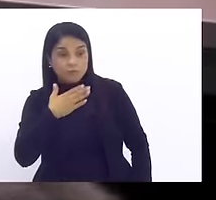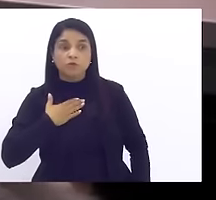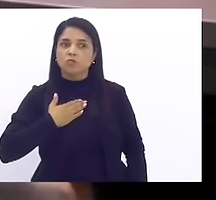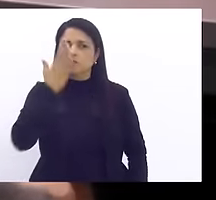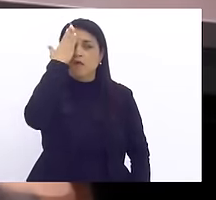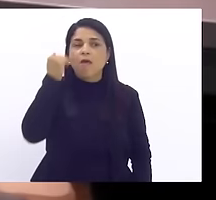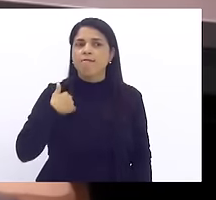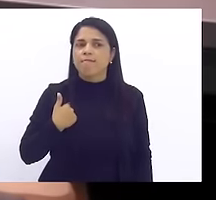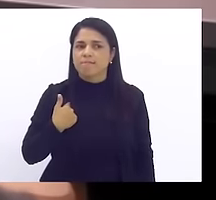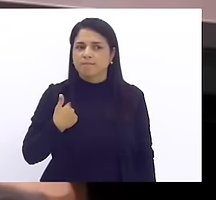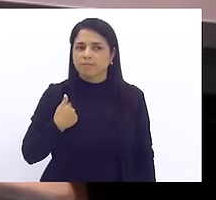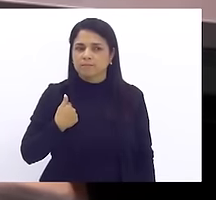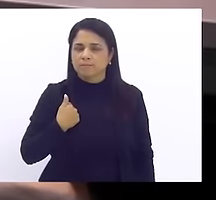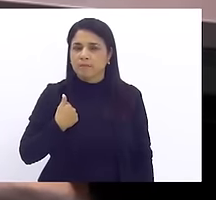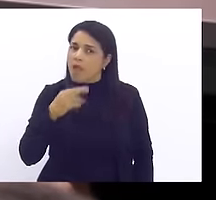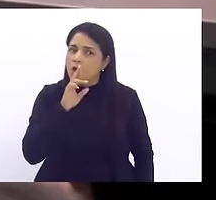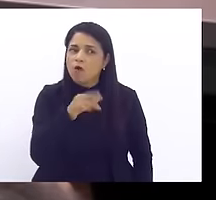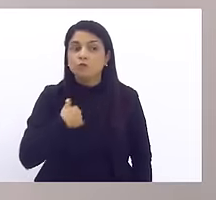respondo